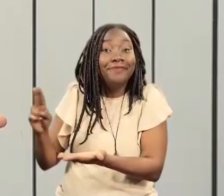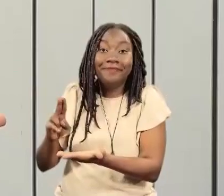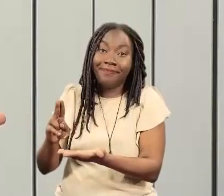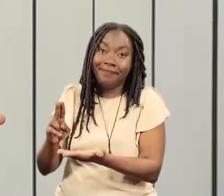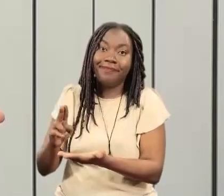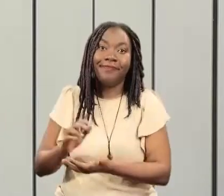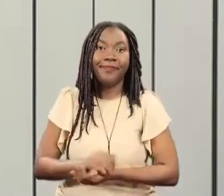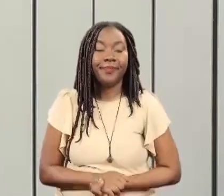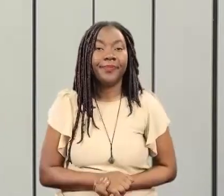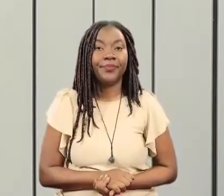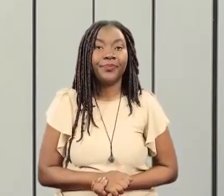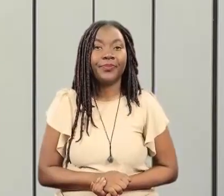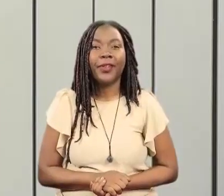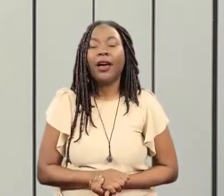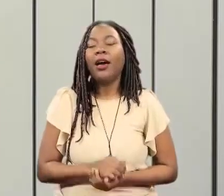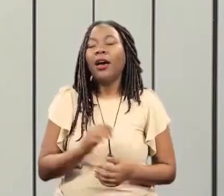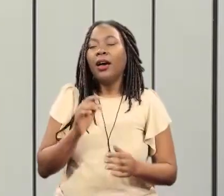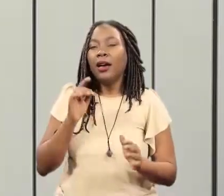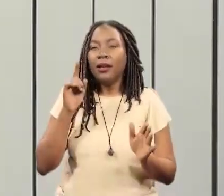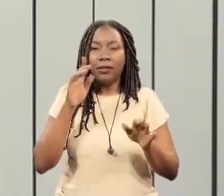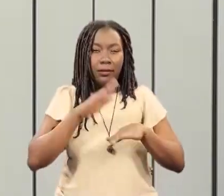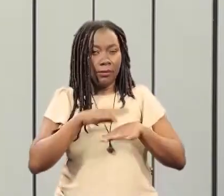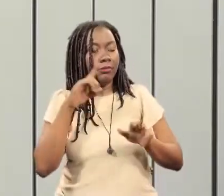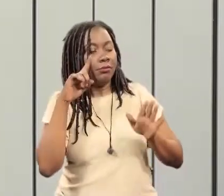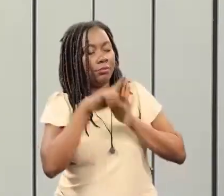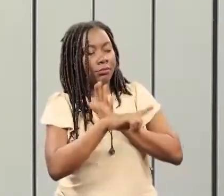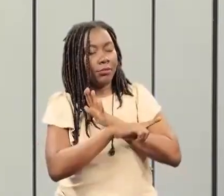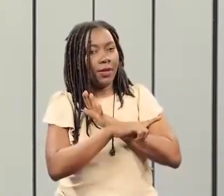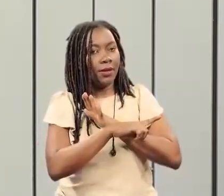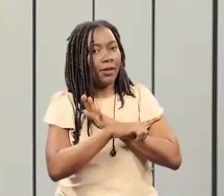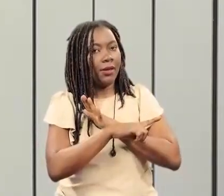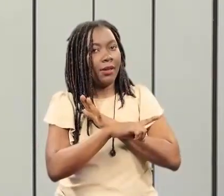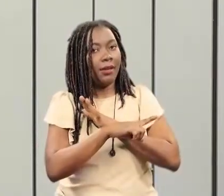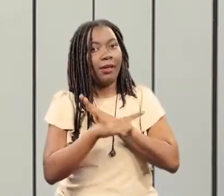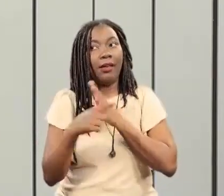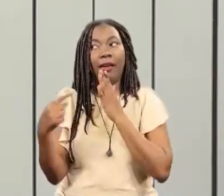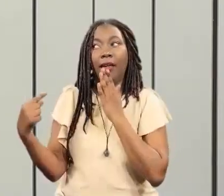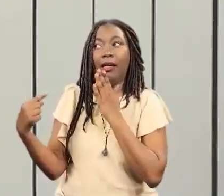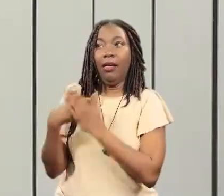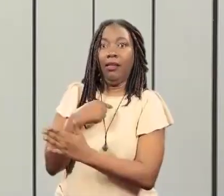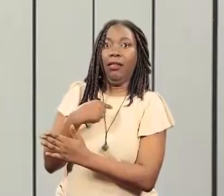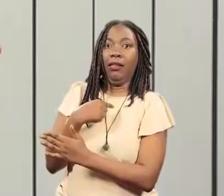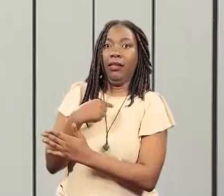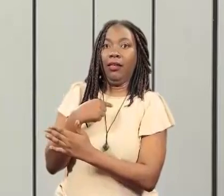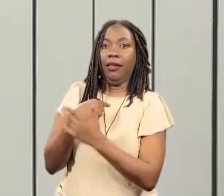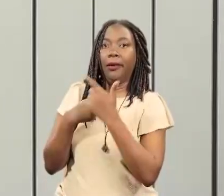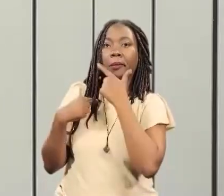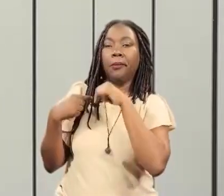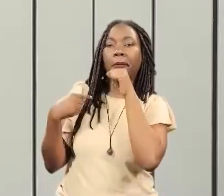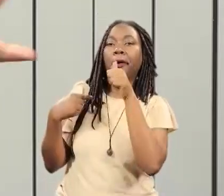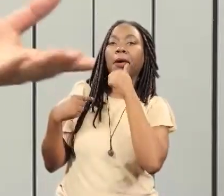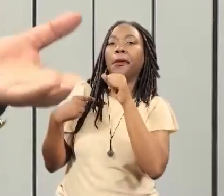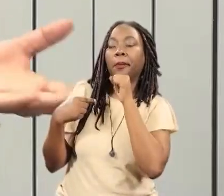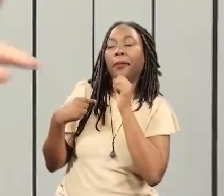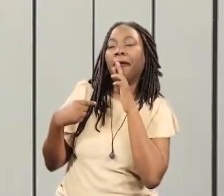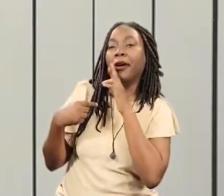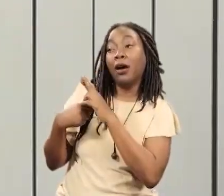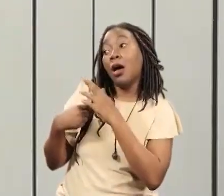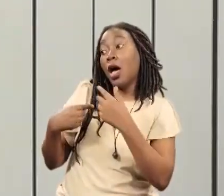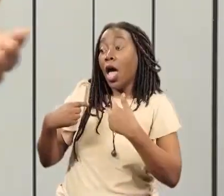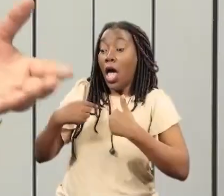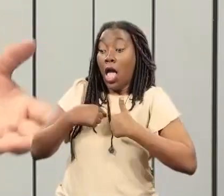o aparelho. Quando questionados, né, a resposta de alguns pode ser, né, eu